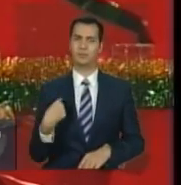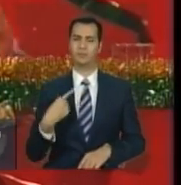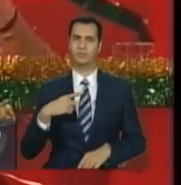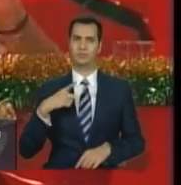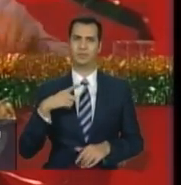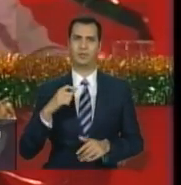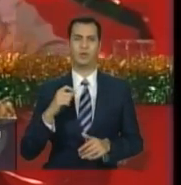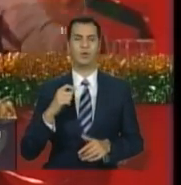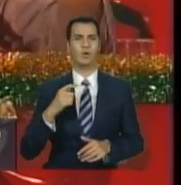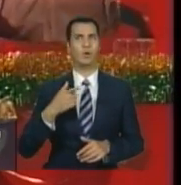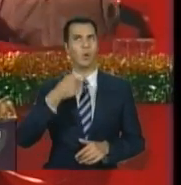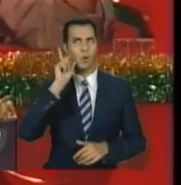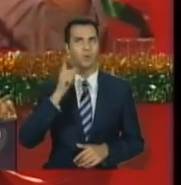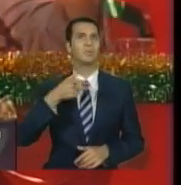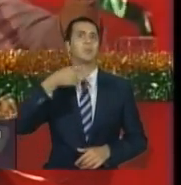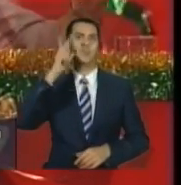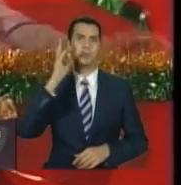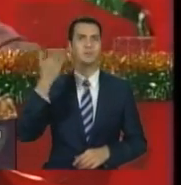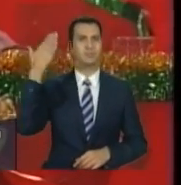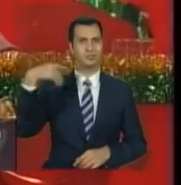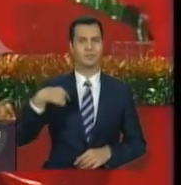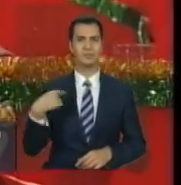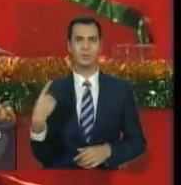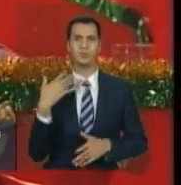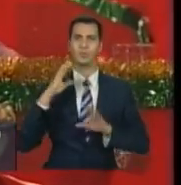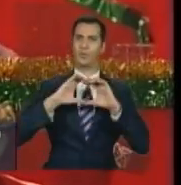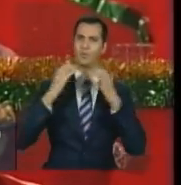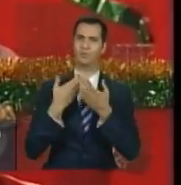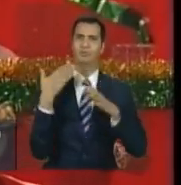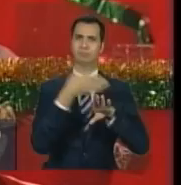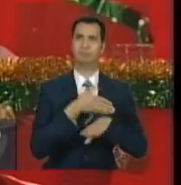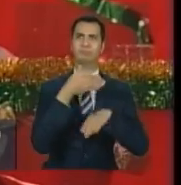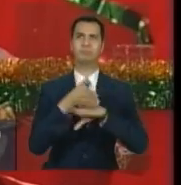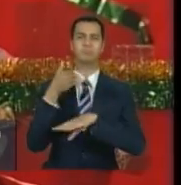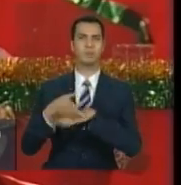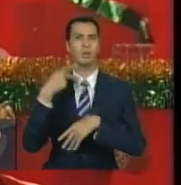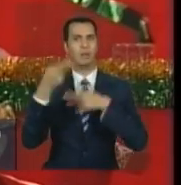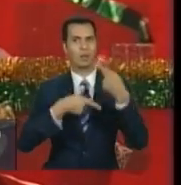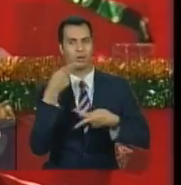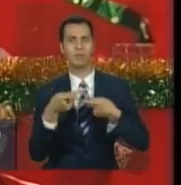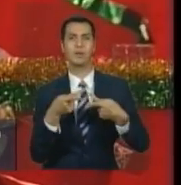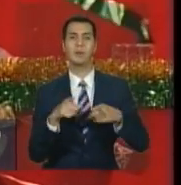mas eu vou esticar ela até onde der, porque eu quero falar com vocês.